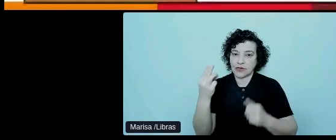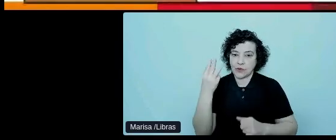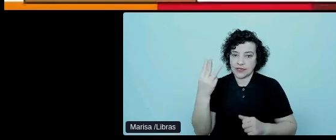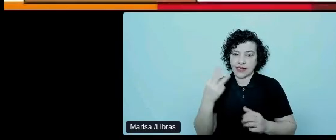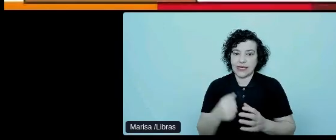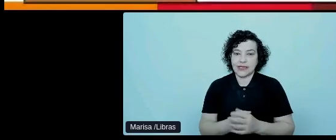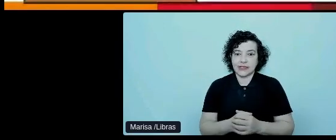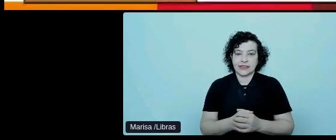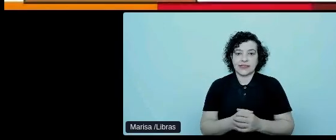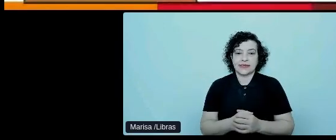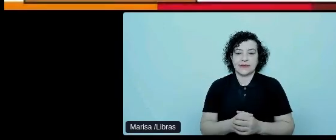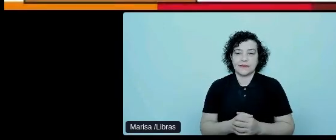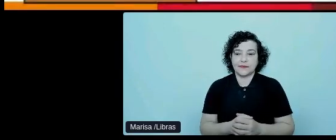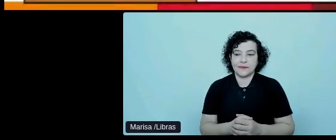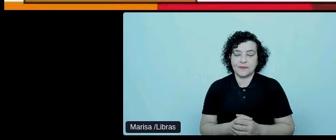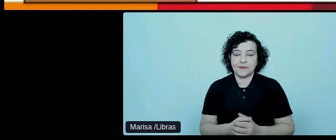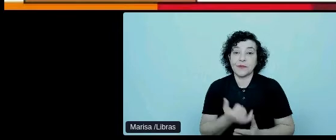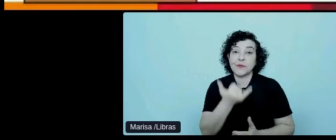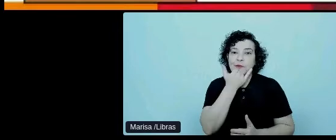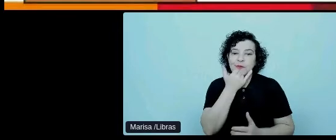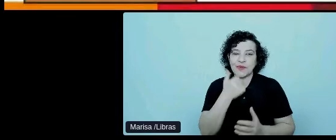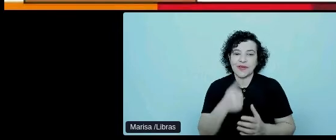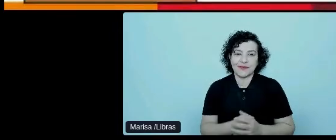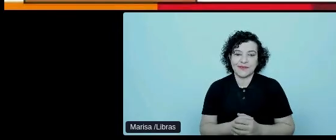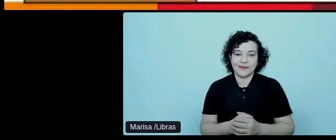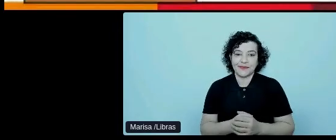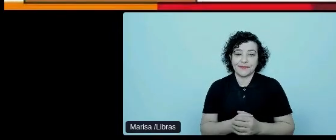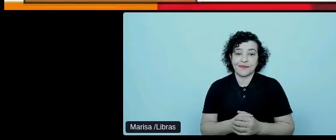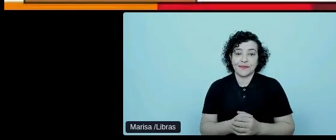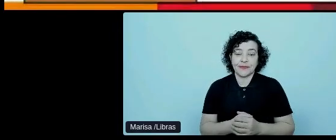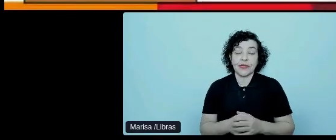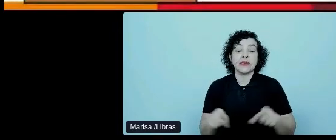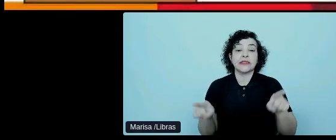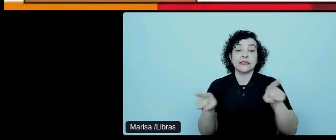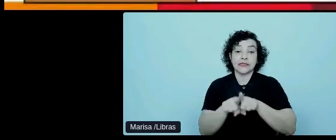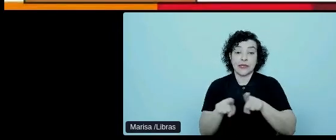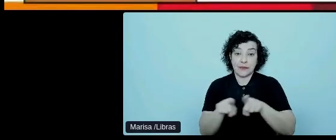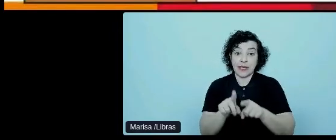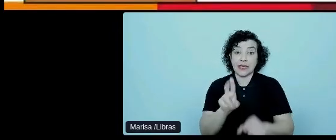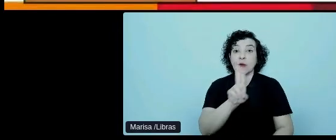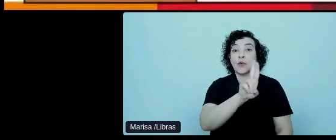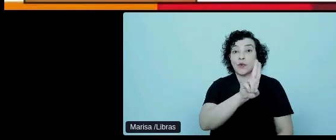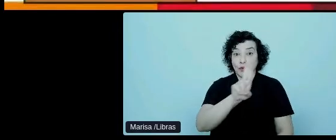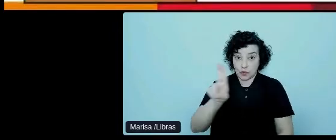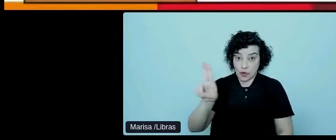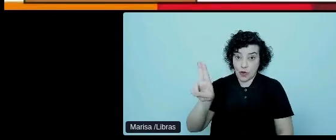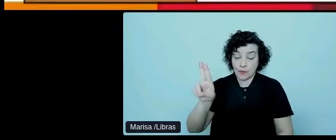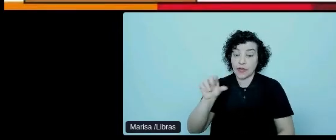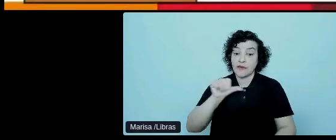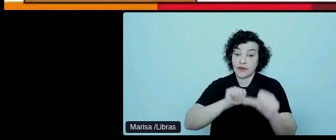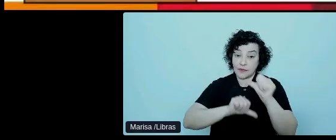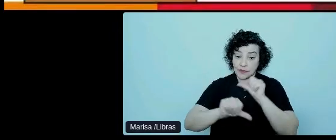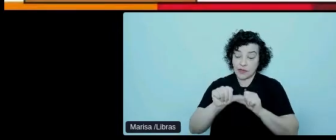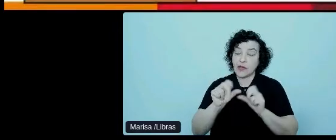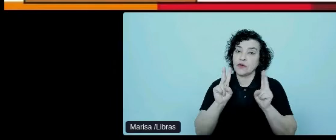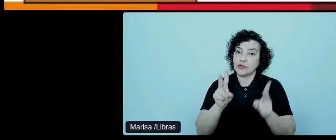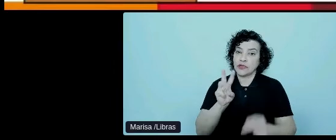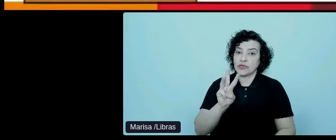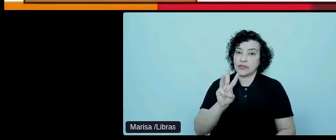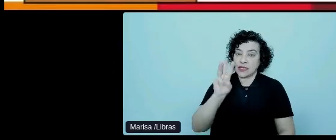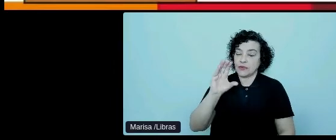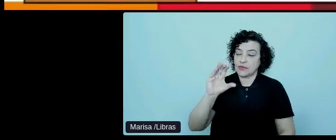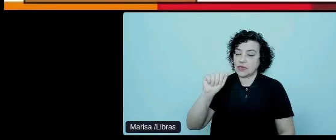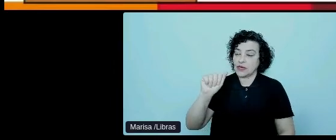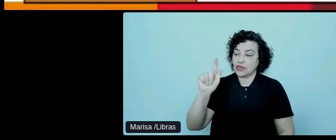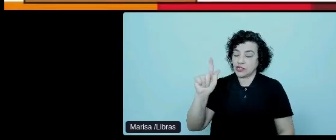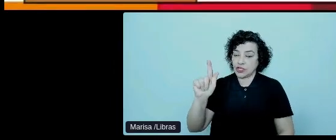ponto. Opa, Isa. Não, inclusive até o nome vai mudar, né? Vai continuar se chamando WCAG, só